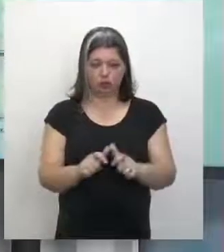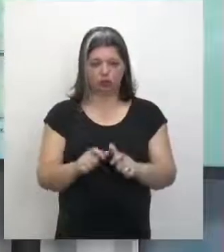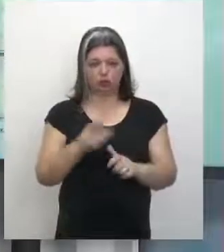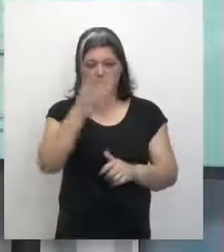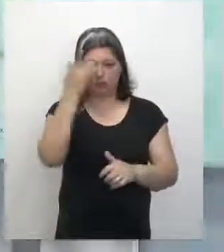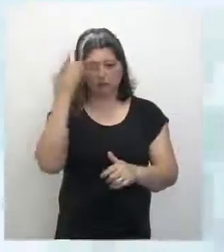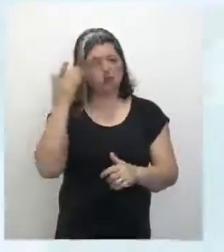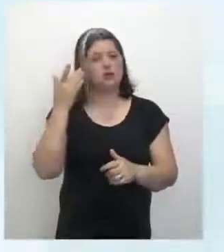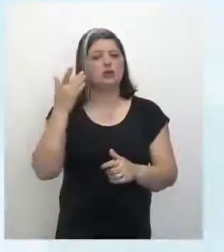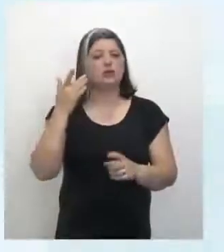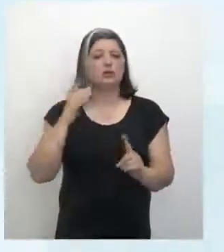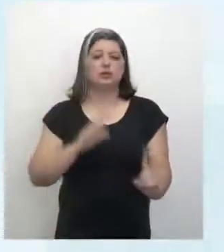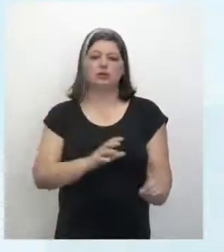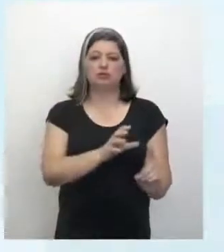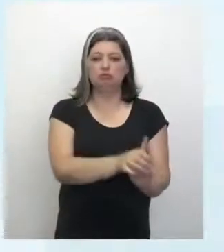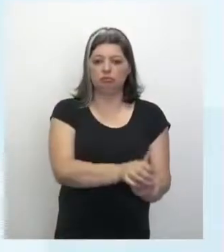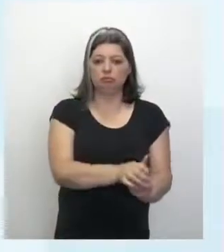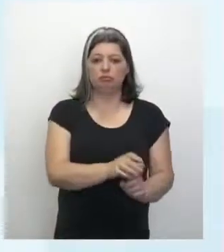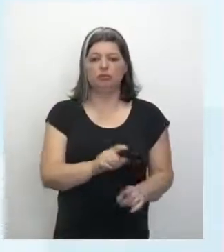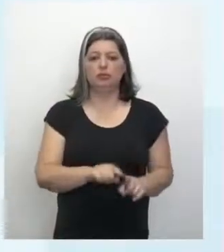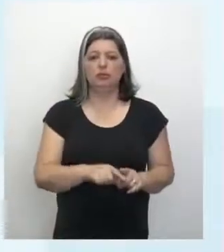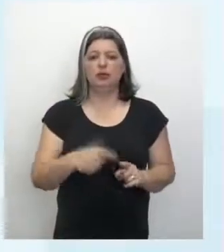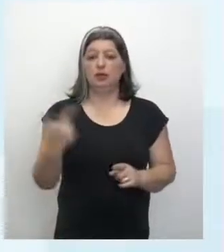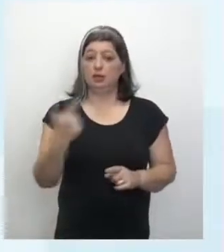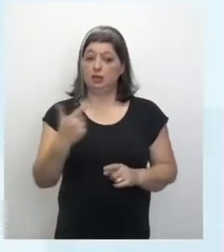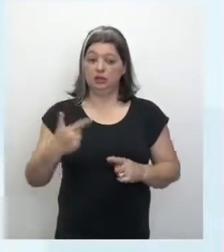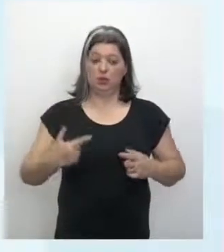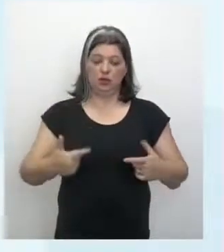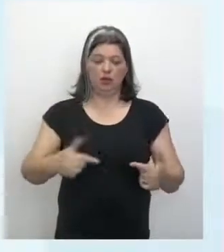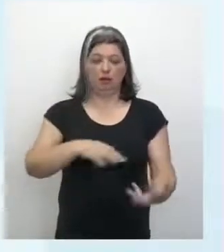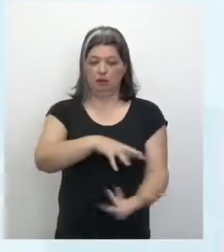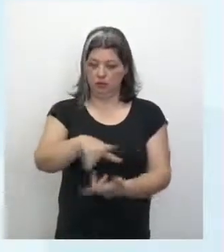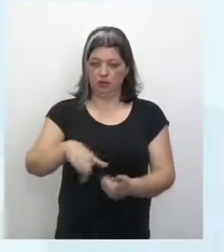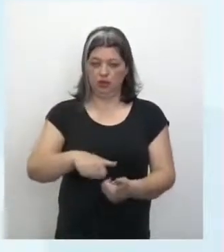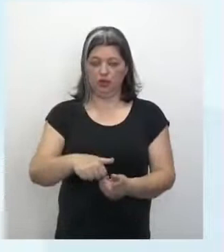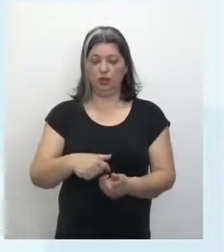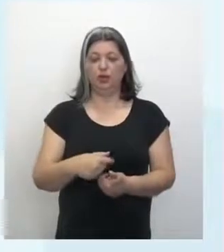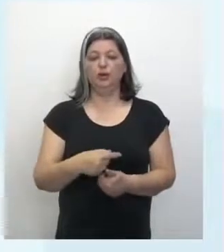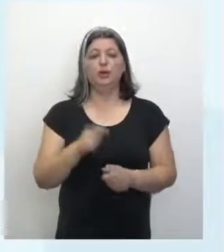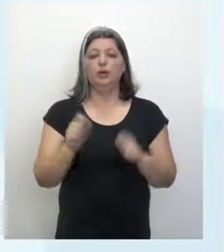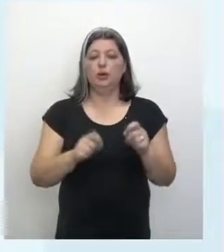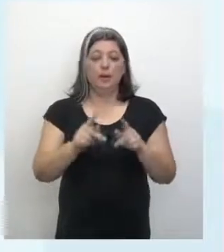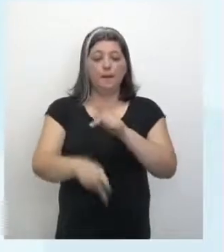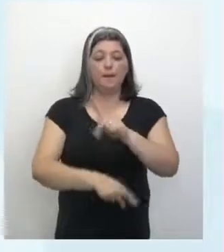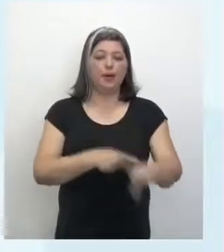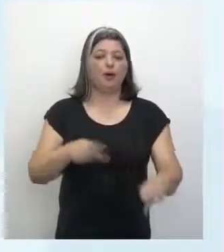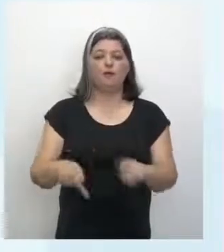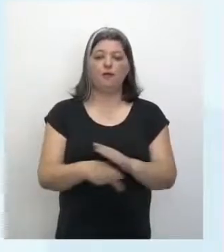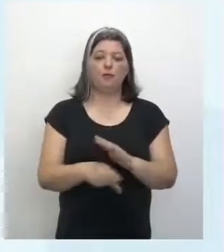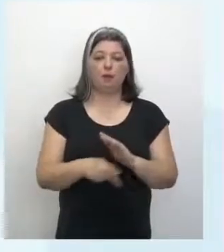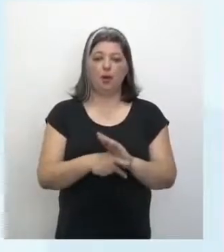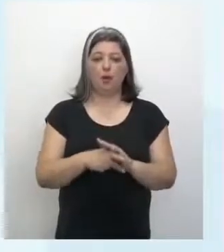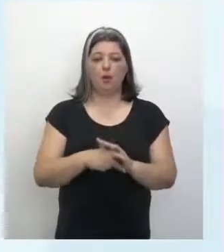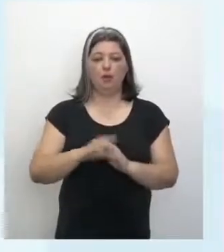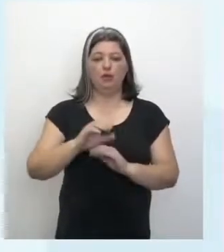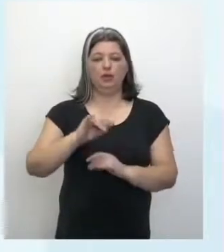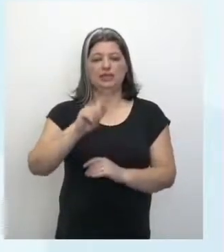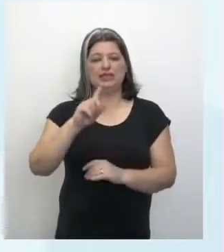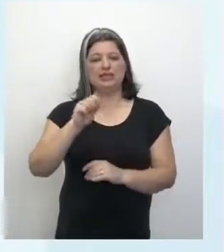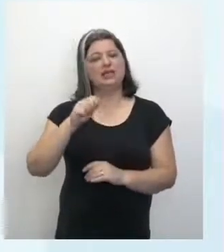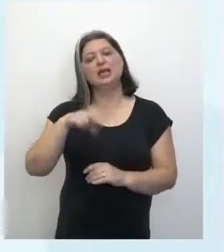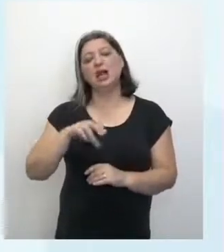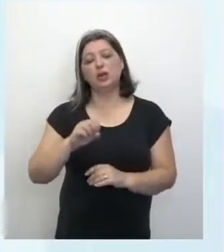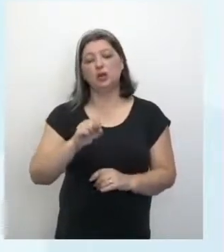perseguidas, né, principalmente na Segunda Guerra Mundial, uma delas foram os ciganos. A gente sabe que os ciganos são povos nômades, né? Então você